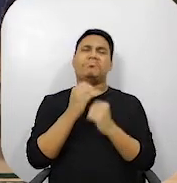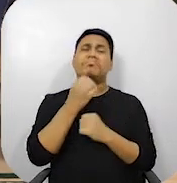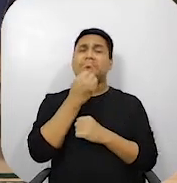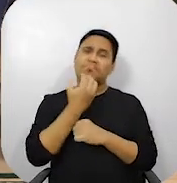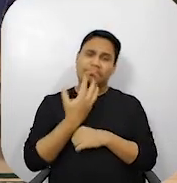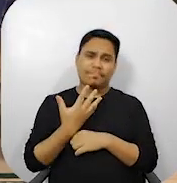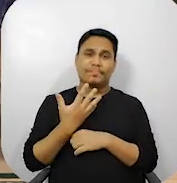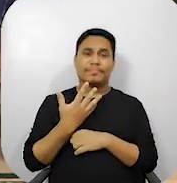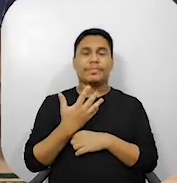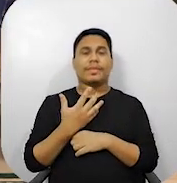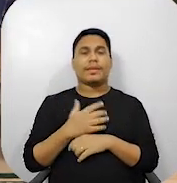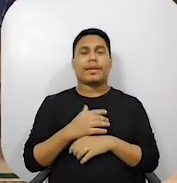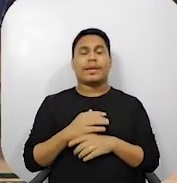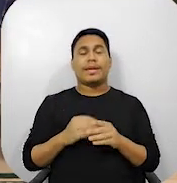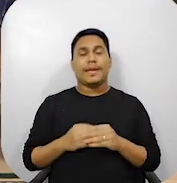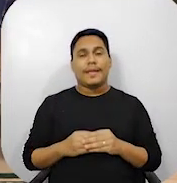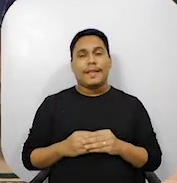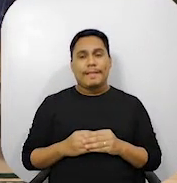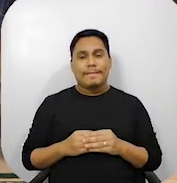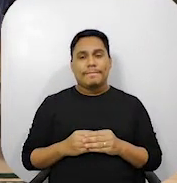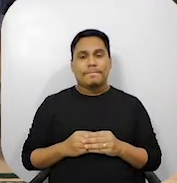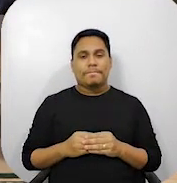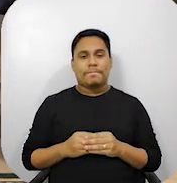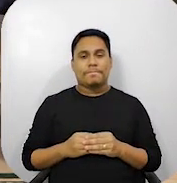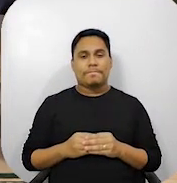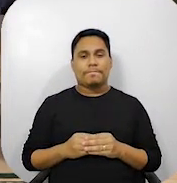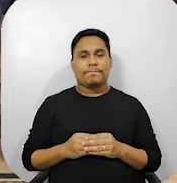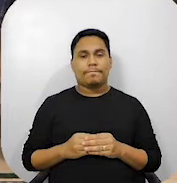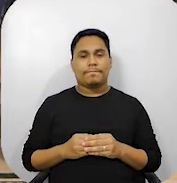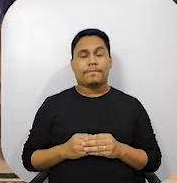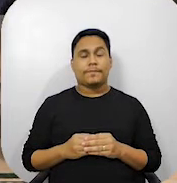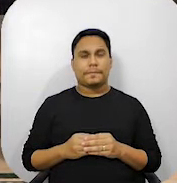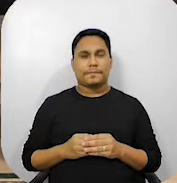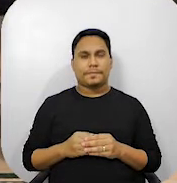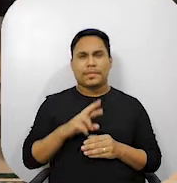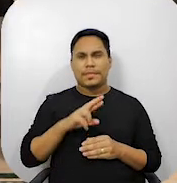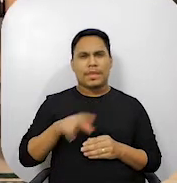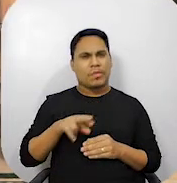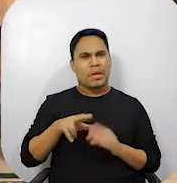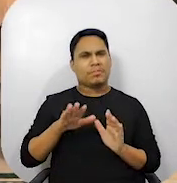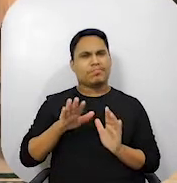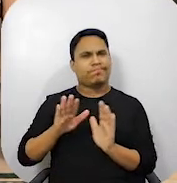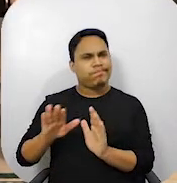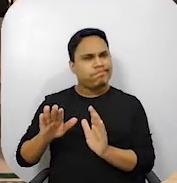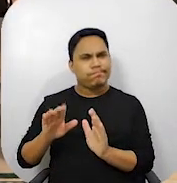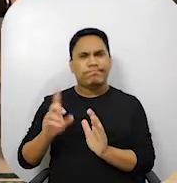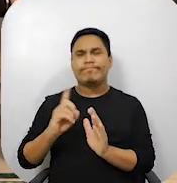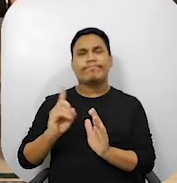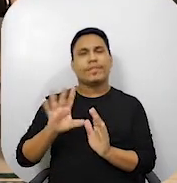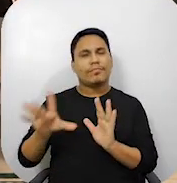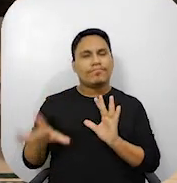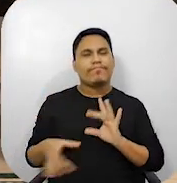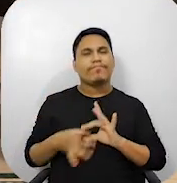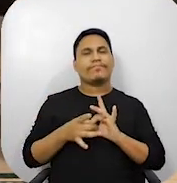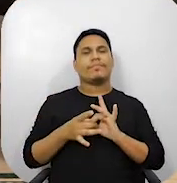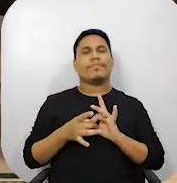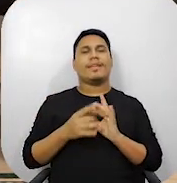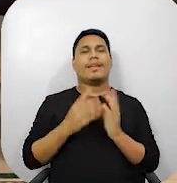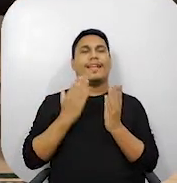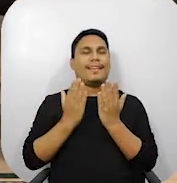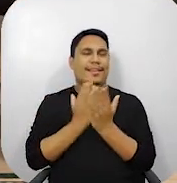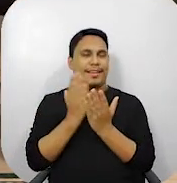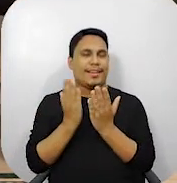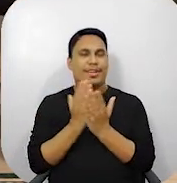sabe não tá dentro assim do a bolha ele tá ali com você sabe você bota livro de cabeceira